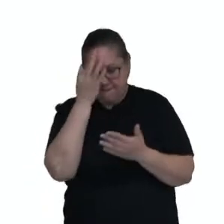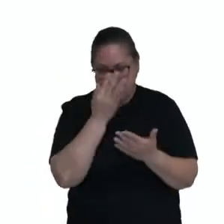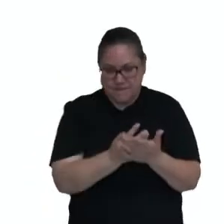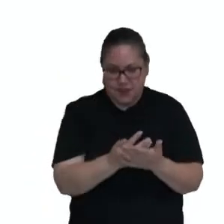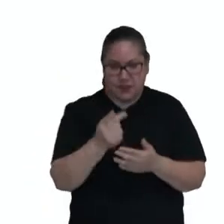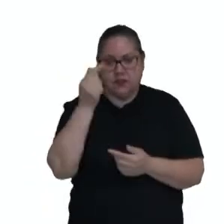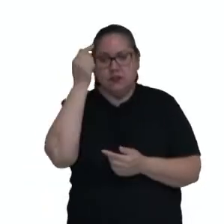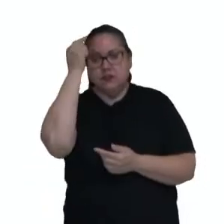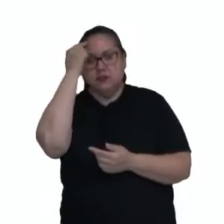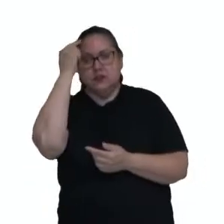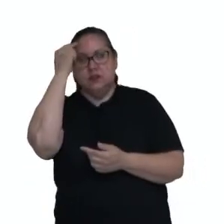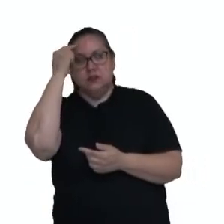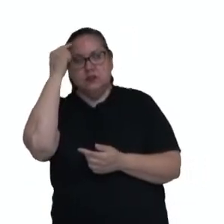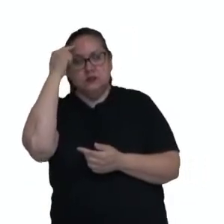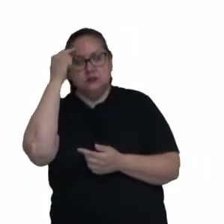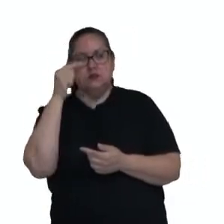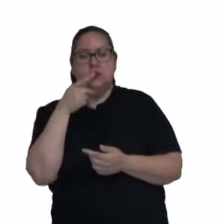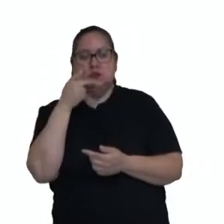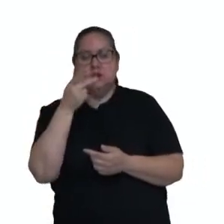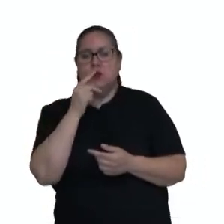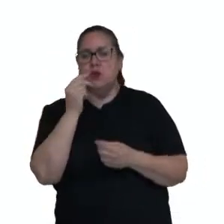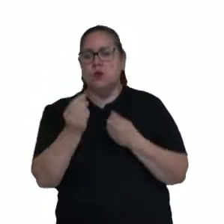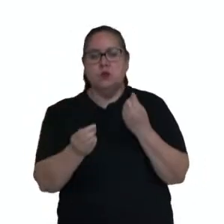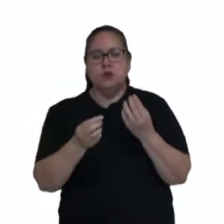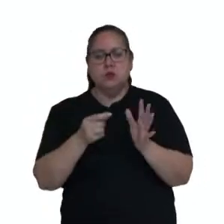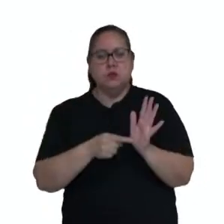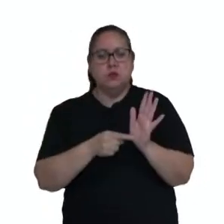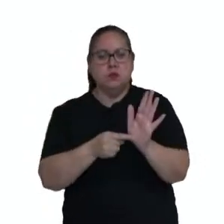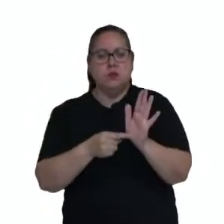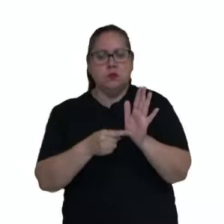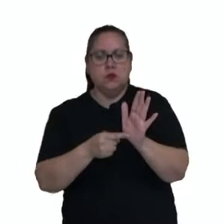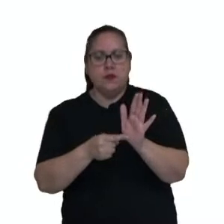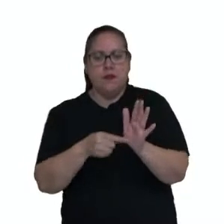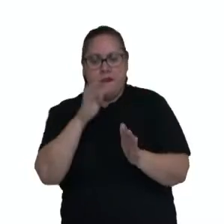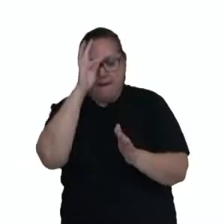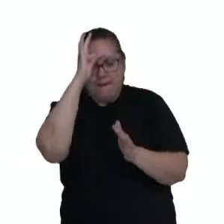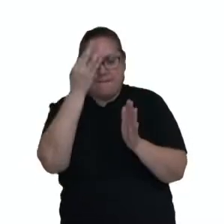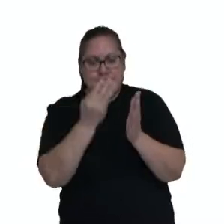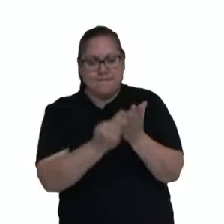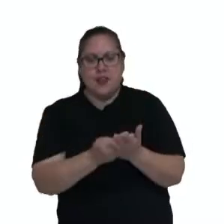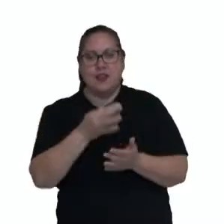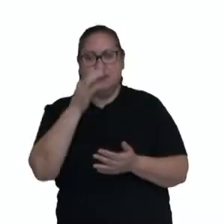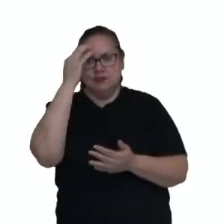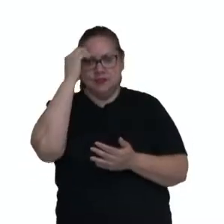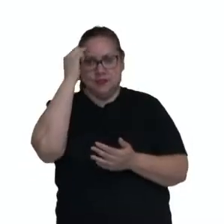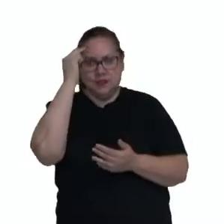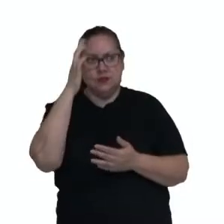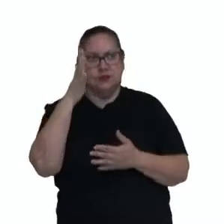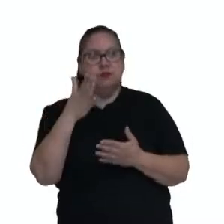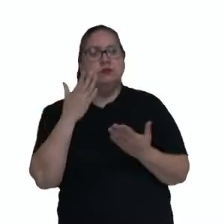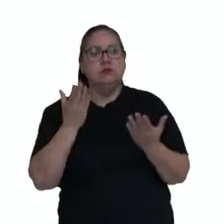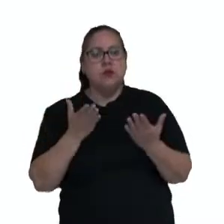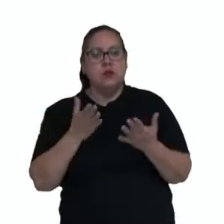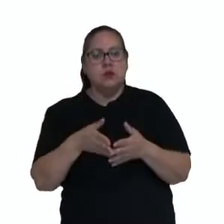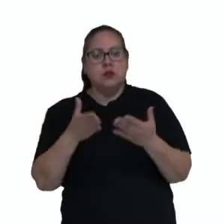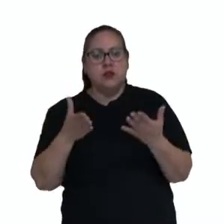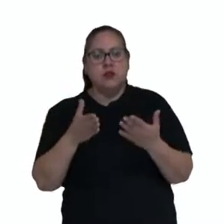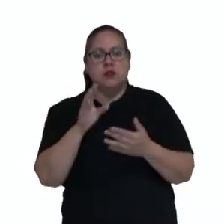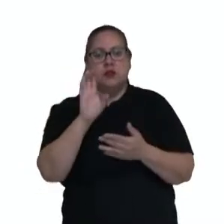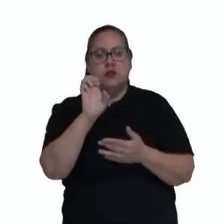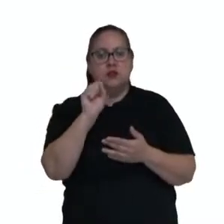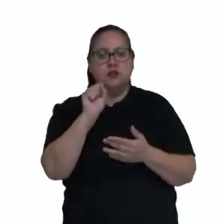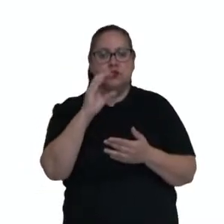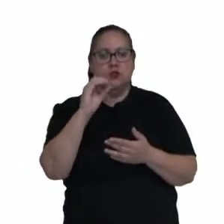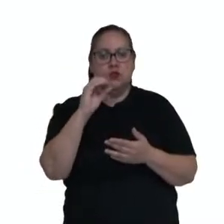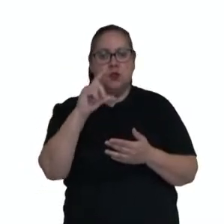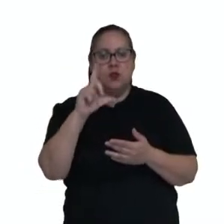e da razão, né? Isso que eu falei para vocês, como que eu vou demonstrar racionalmente a fé? Considerado como o maior escolástico,